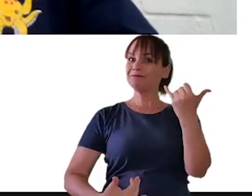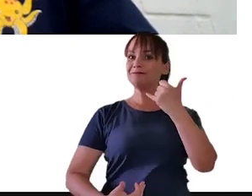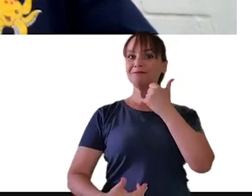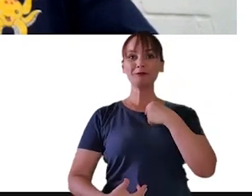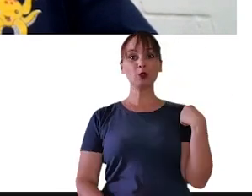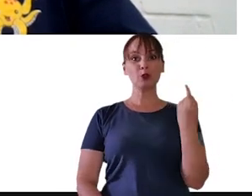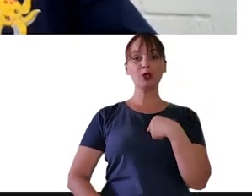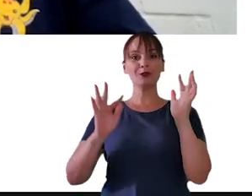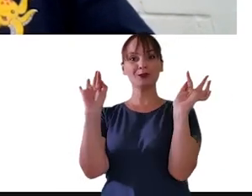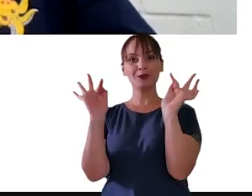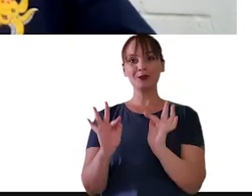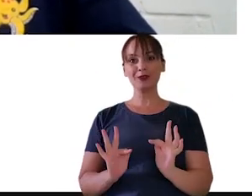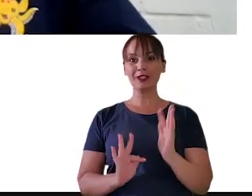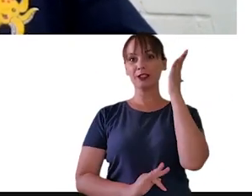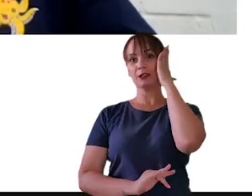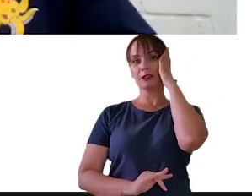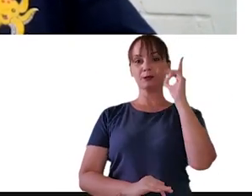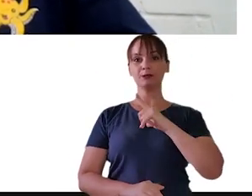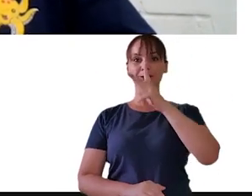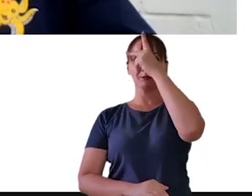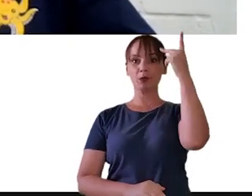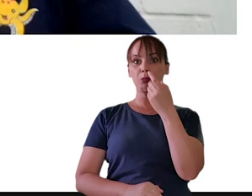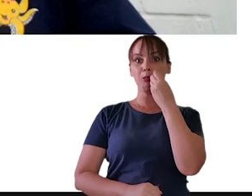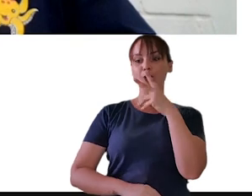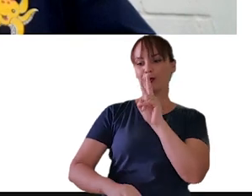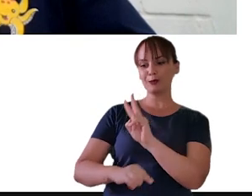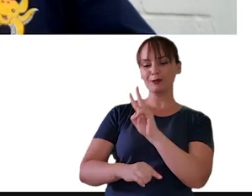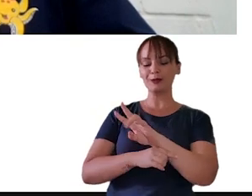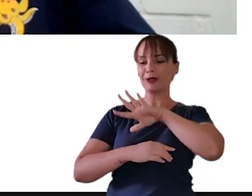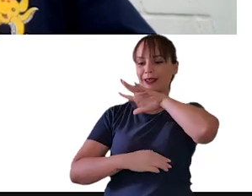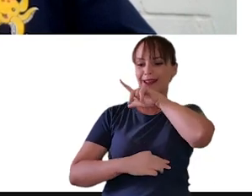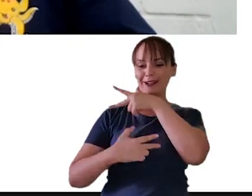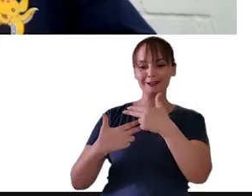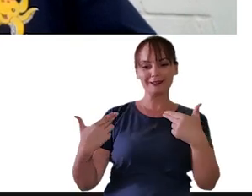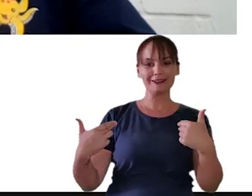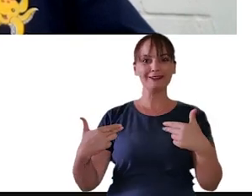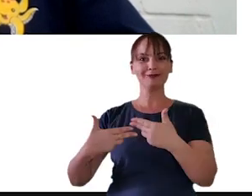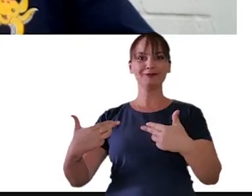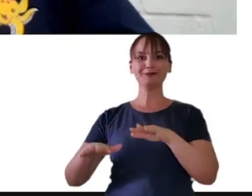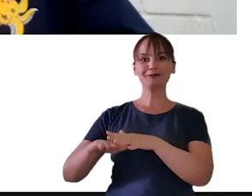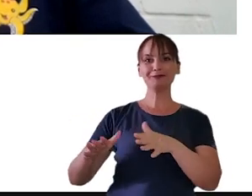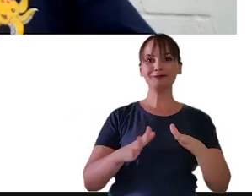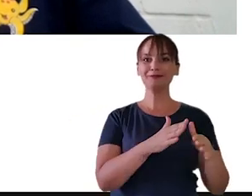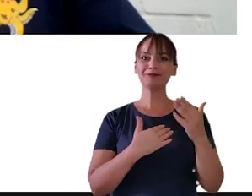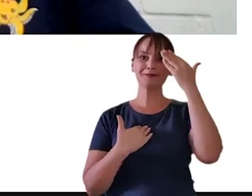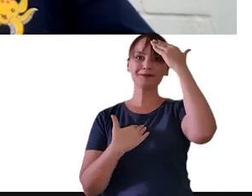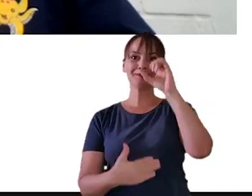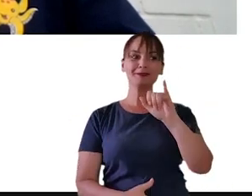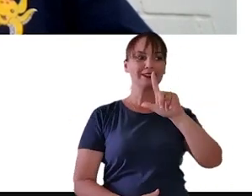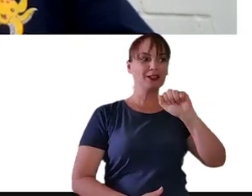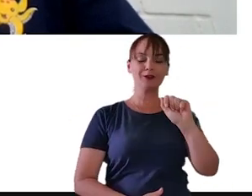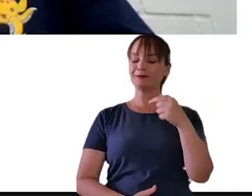sua fala com a gente. A gente ficou muito feliz em saber que tem pessoas tão boas lidando com os animais marinhos e aquáticos em geral.